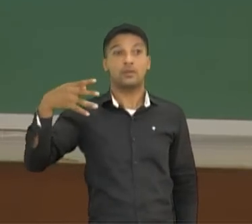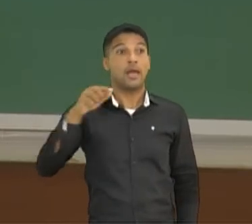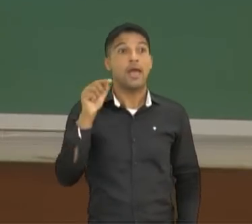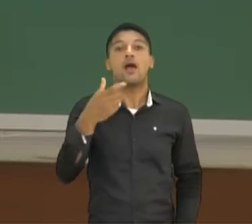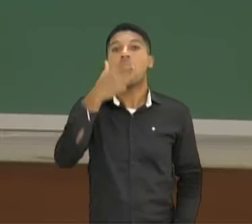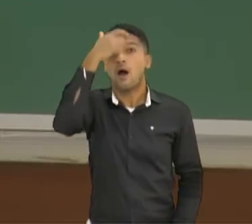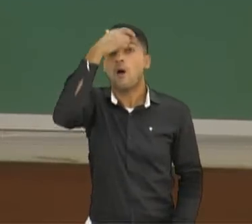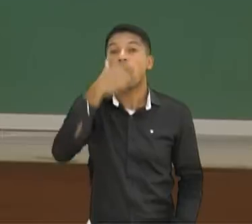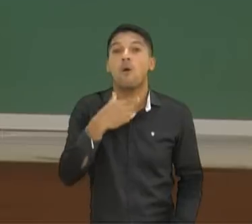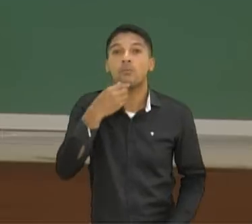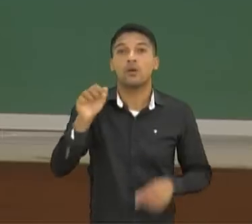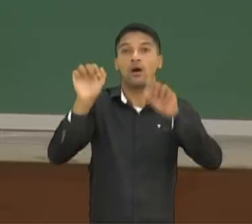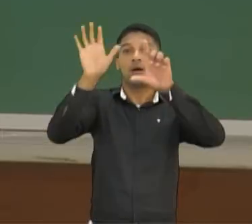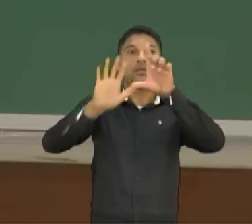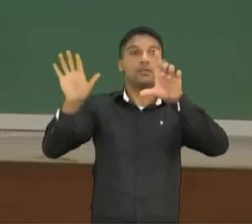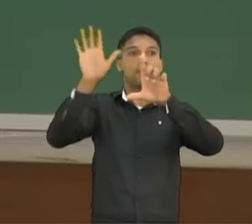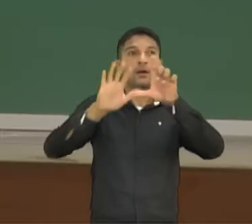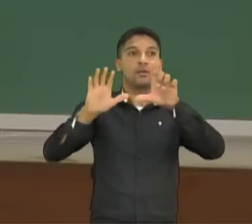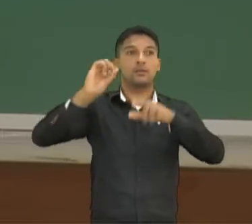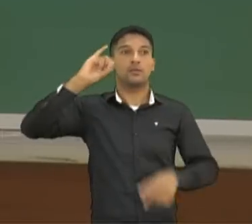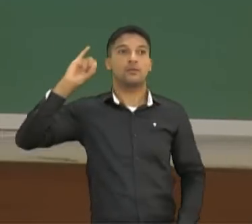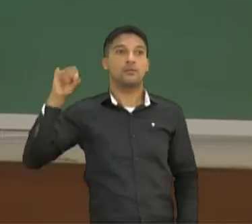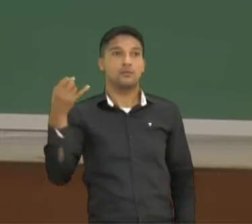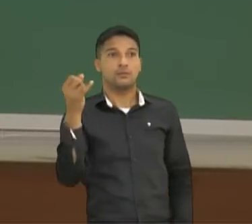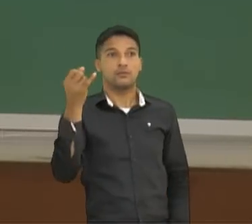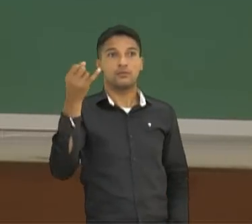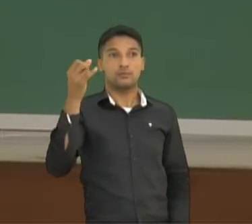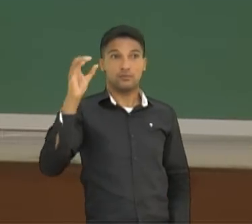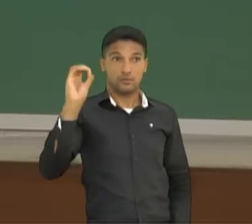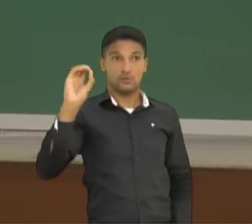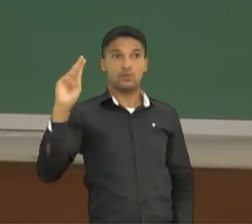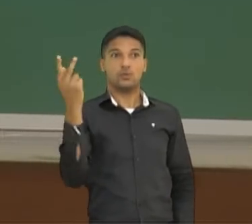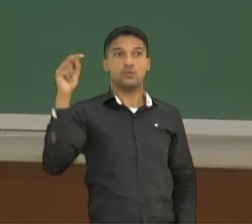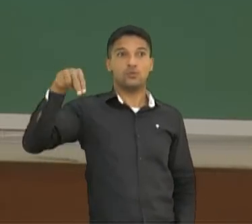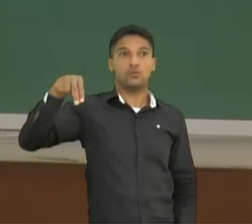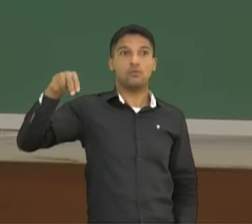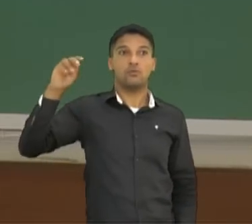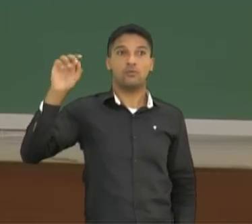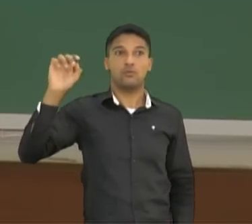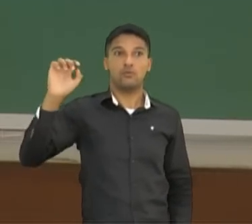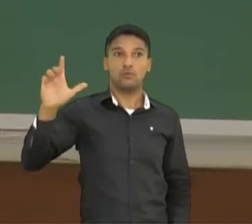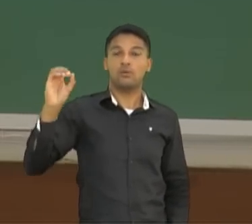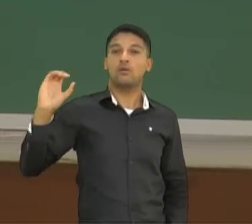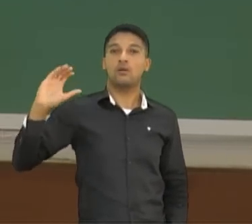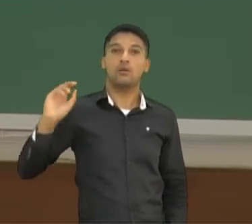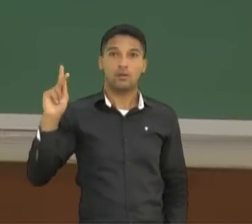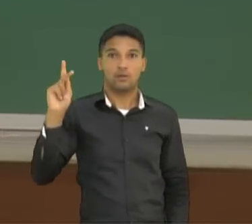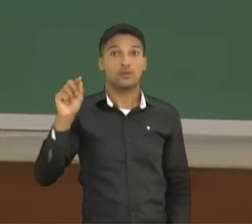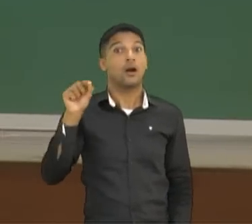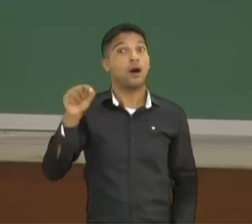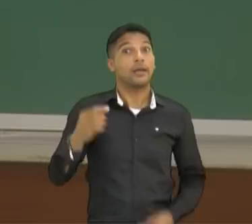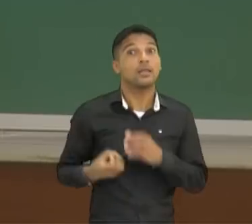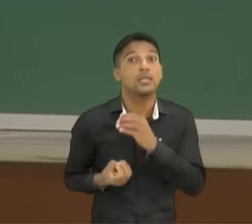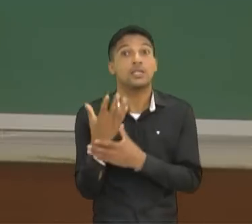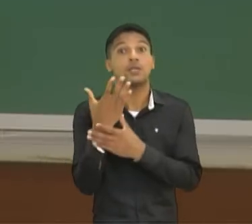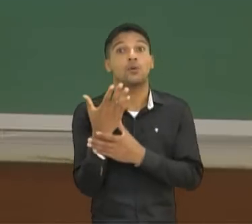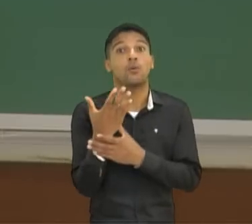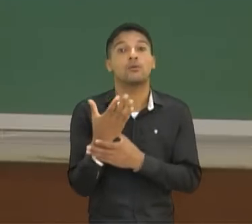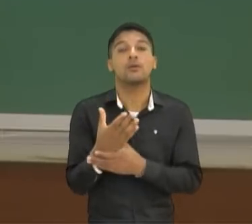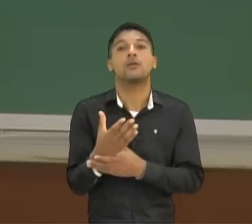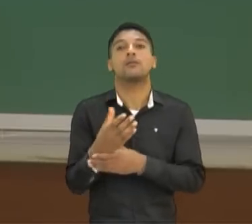nós chamamos de teoria do conhecimento, tá? Na teoria do conhecimento, nós procuramos definir